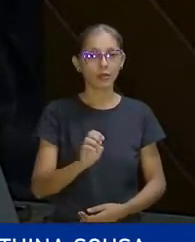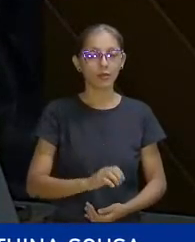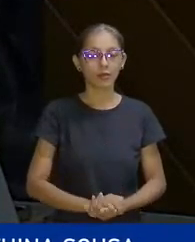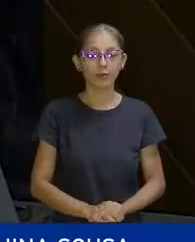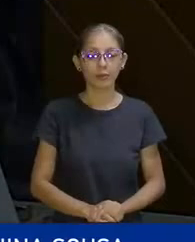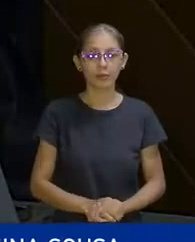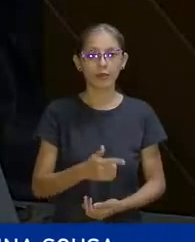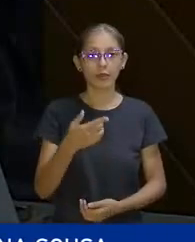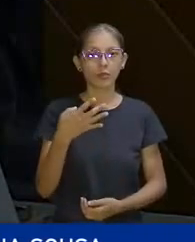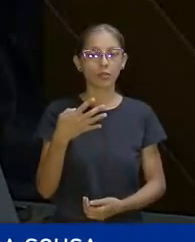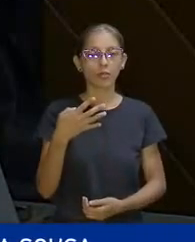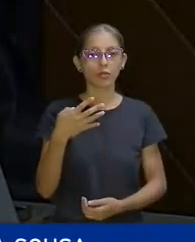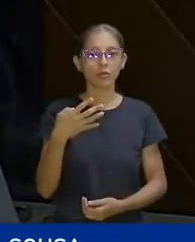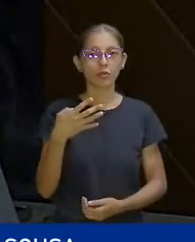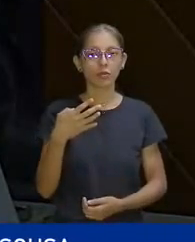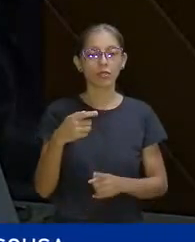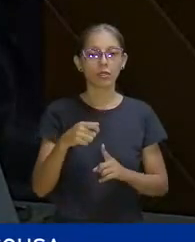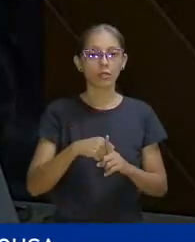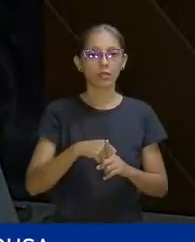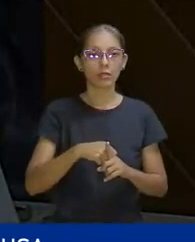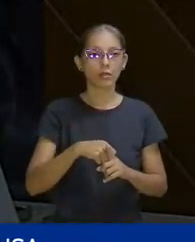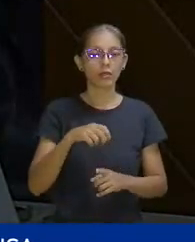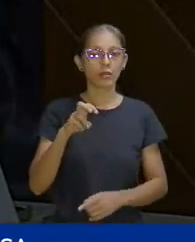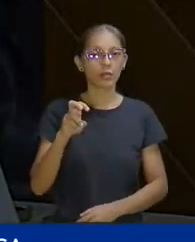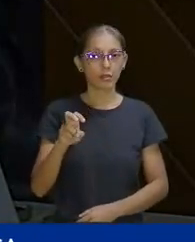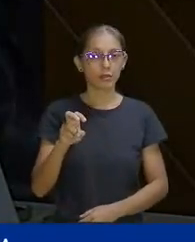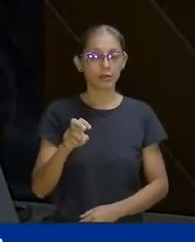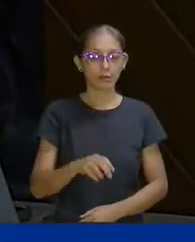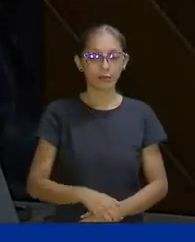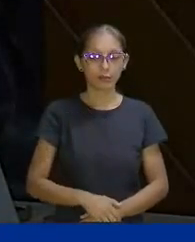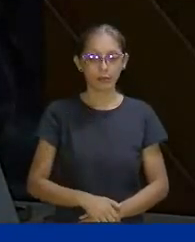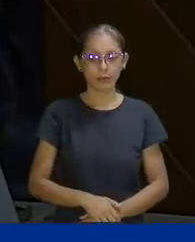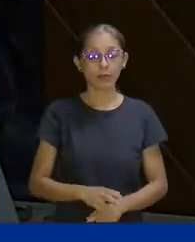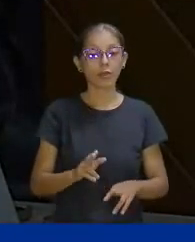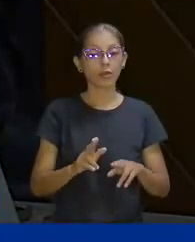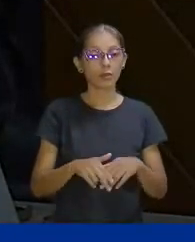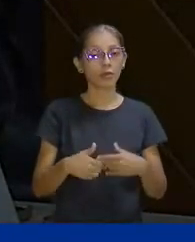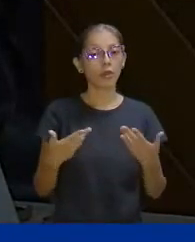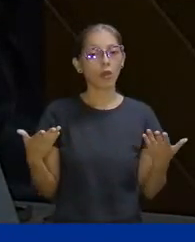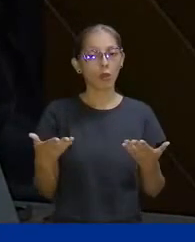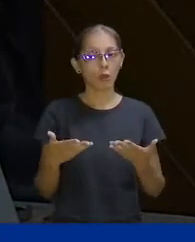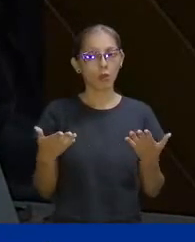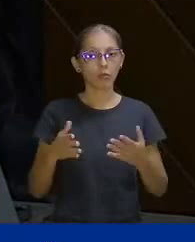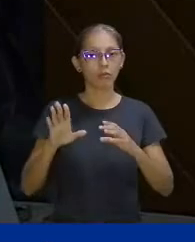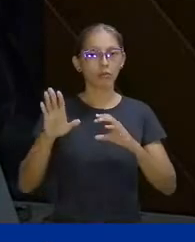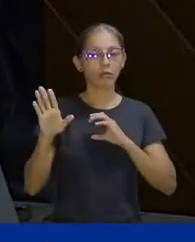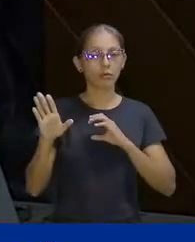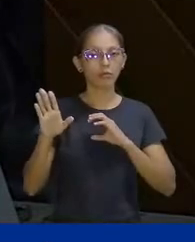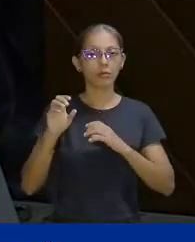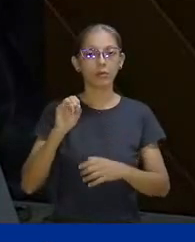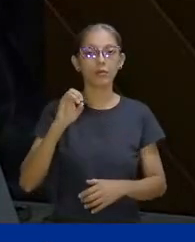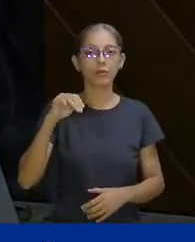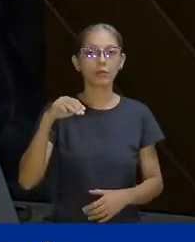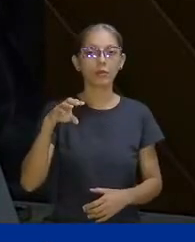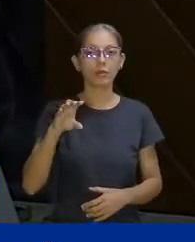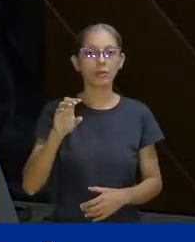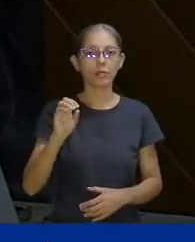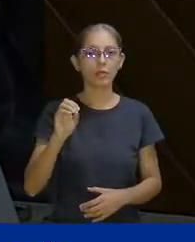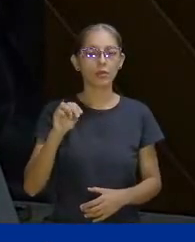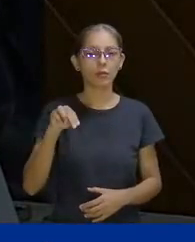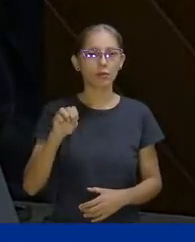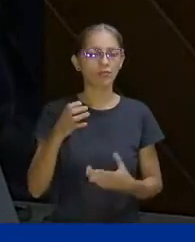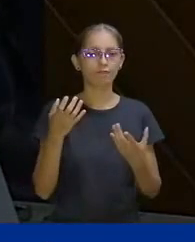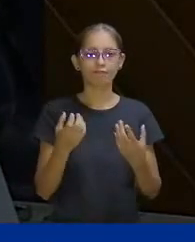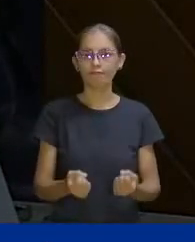24/5/2023. Por todo exposto, voto pela desaprovação das contas de Simone Vidal da Silva, referente à campanha nas eleições gerais